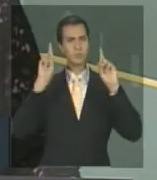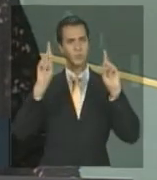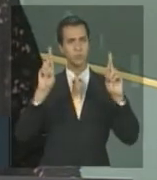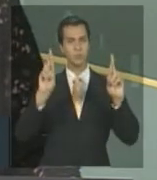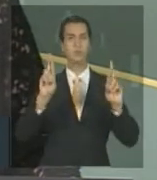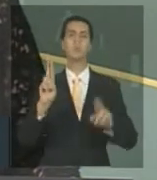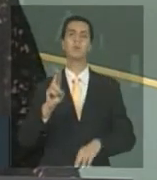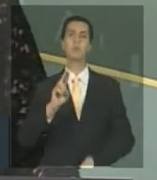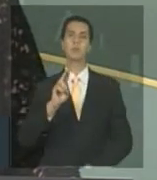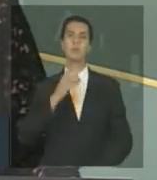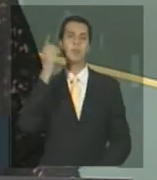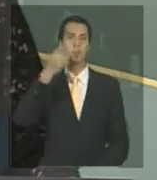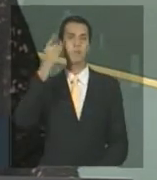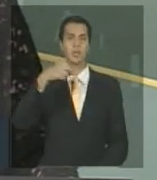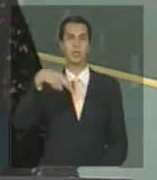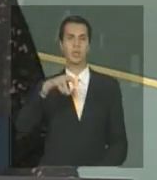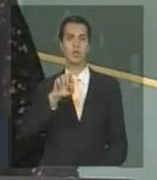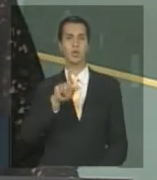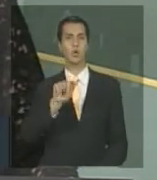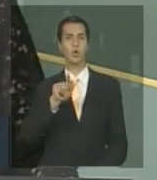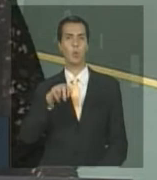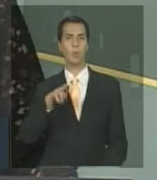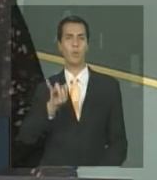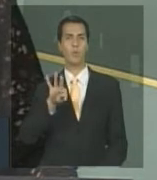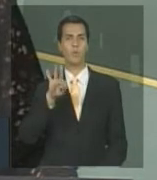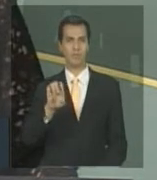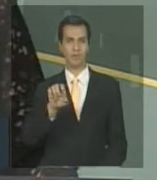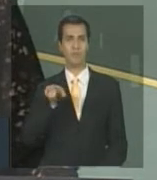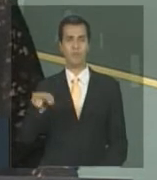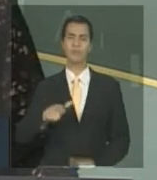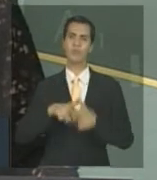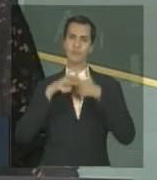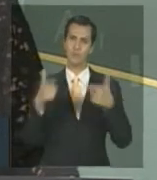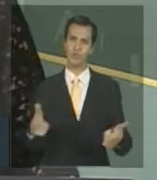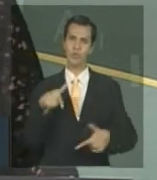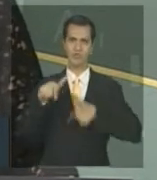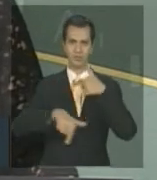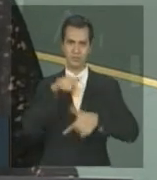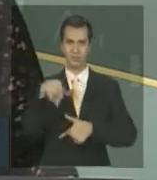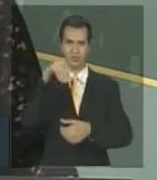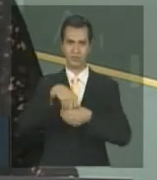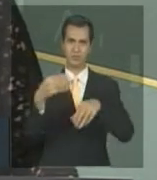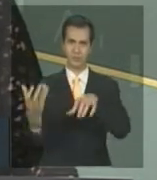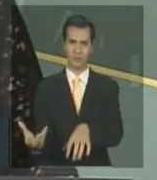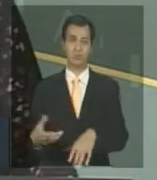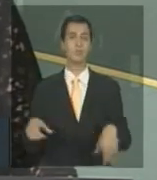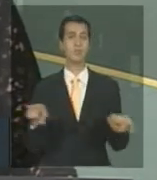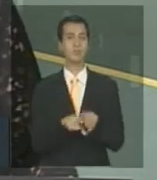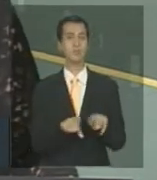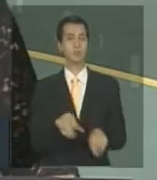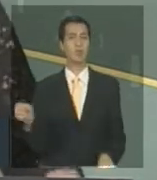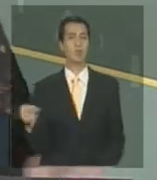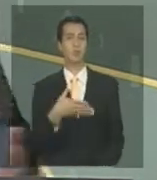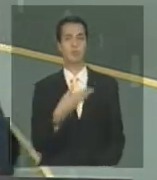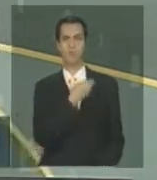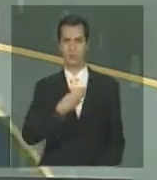deputado Negromonte muito sucesso em sua atuação legislativa. E ao ministro Aguinaldo